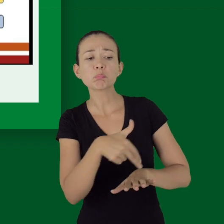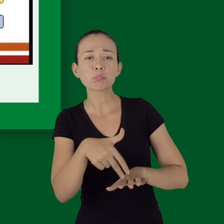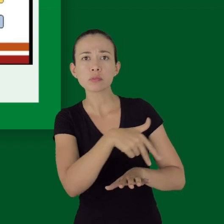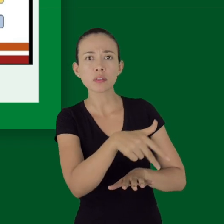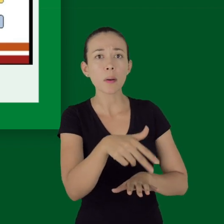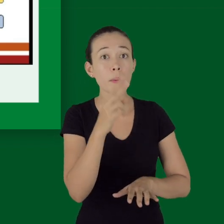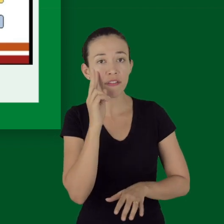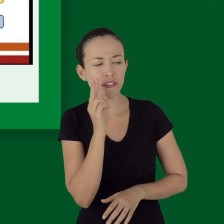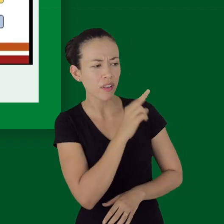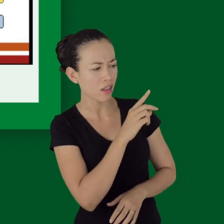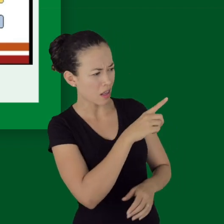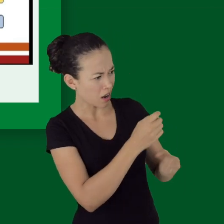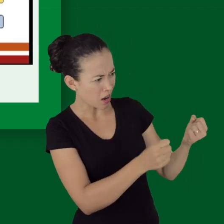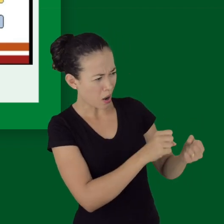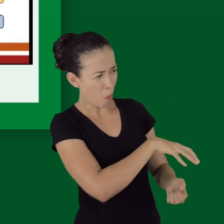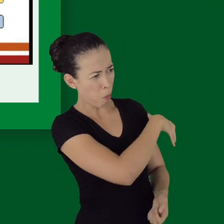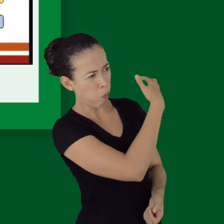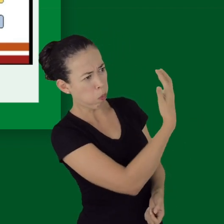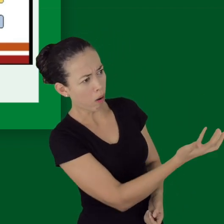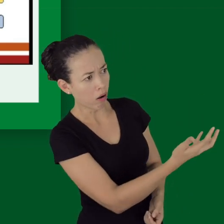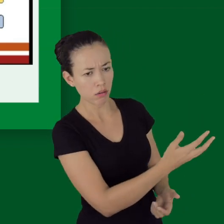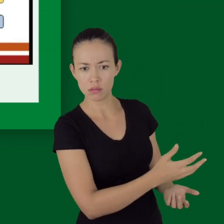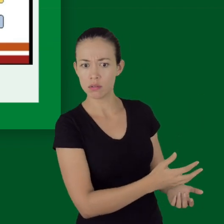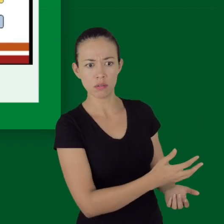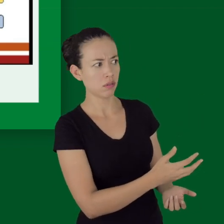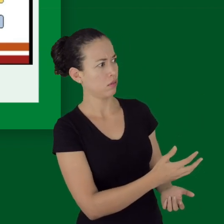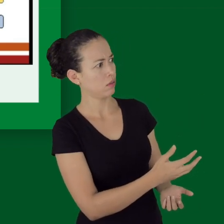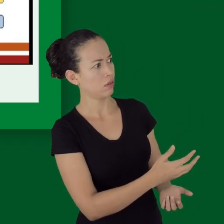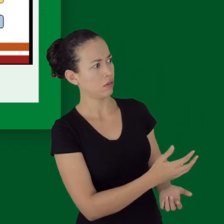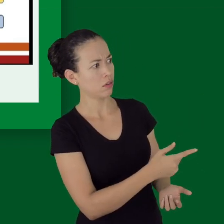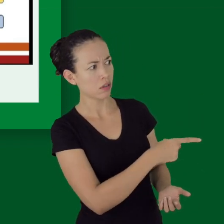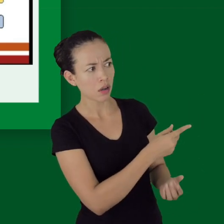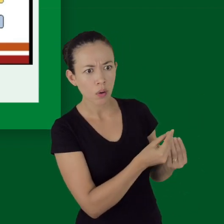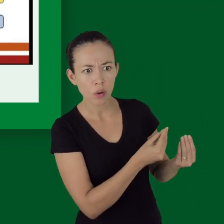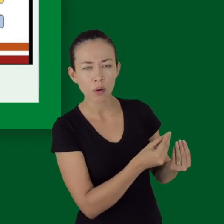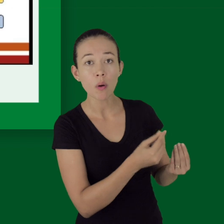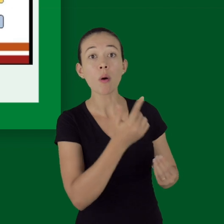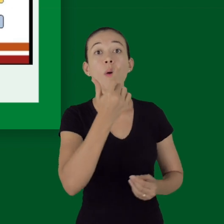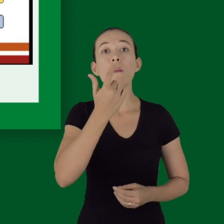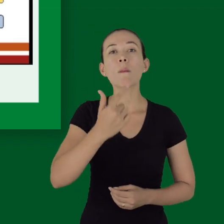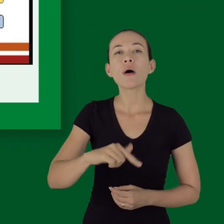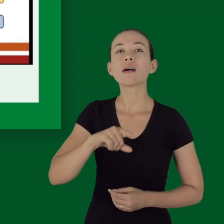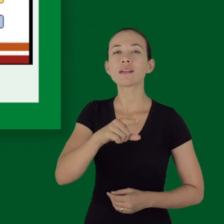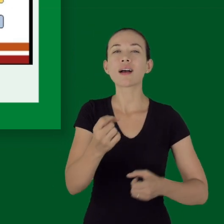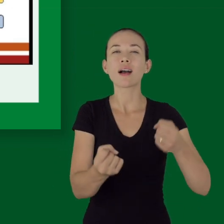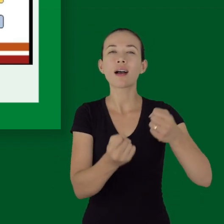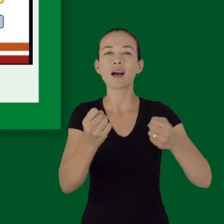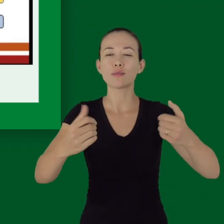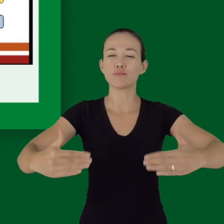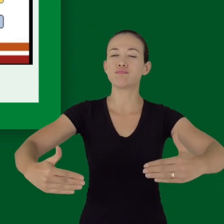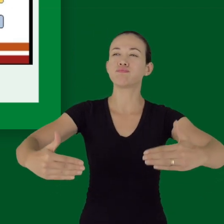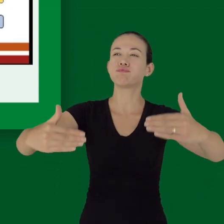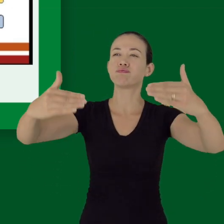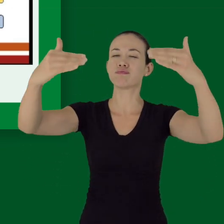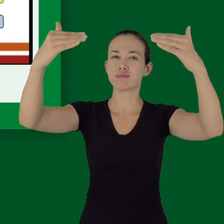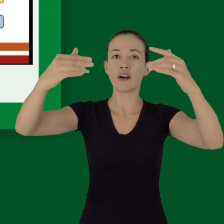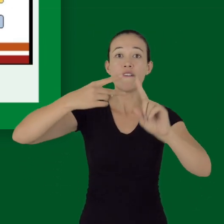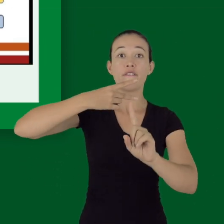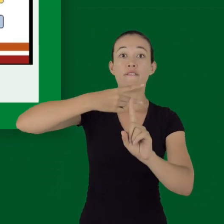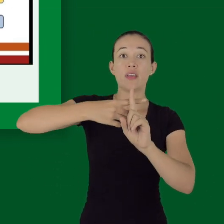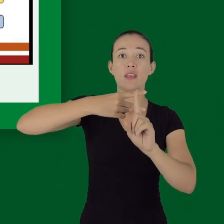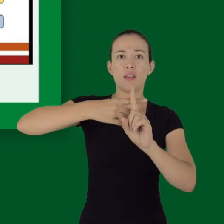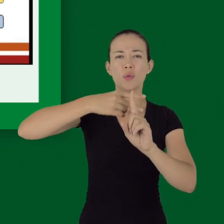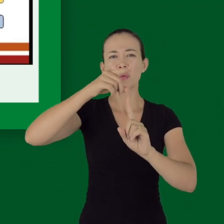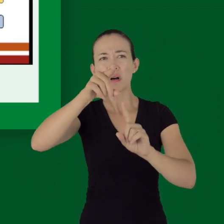importante, fratura de olho de boi, ou seja, o para-brisa está quebrado na altura da cabeça do paciente, ele fez aquele sistema